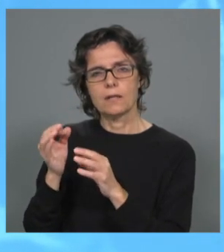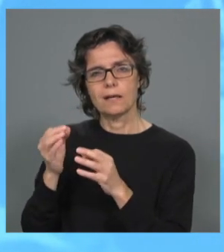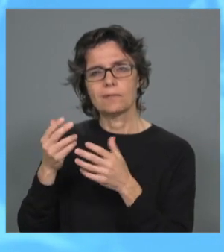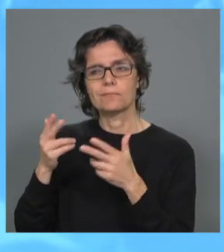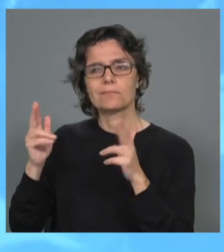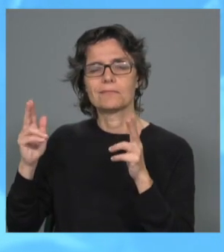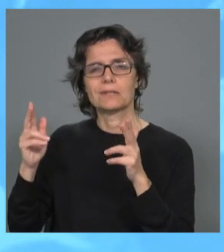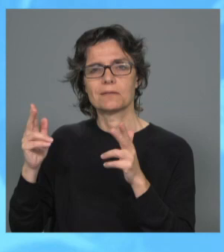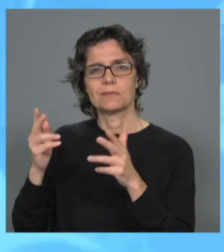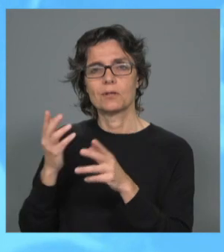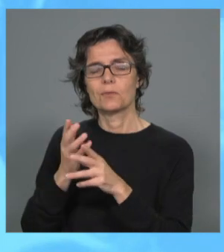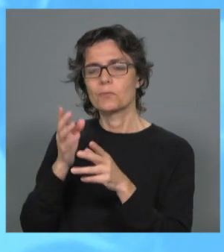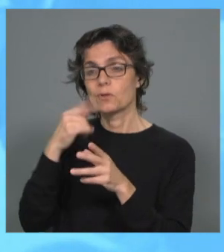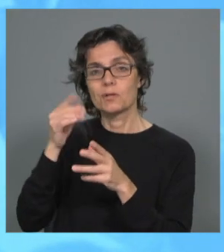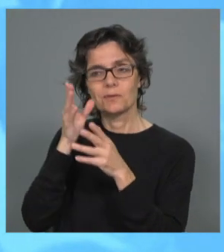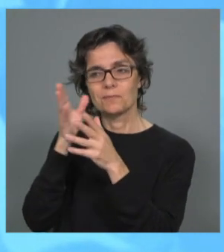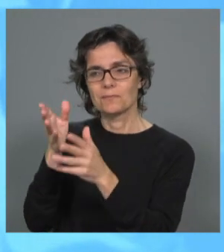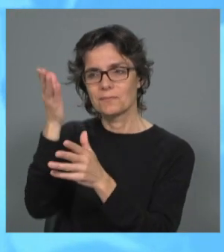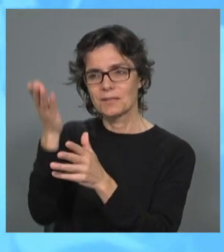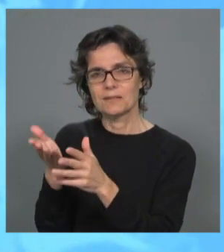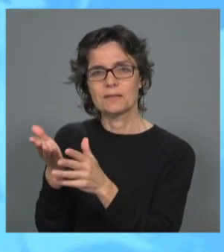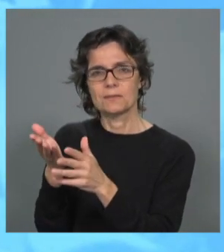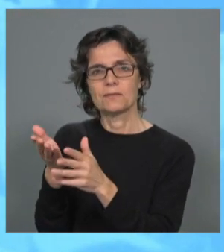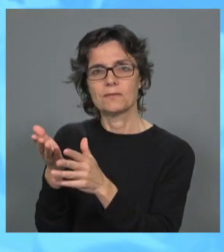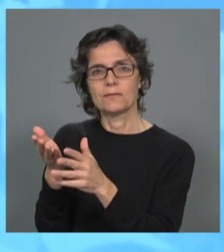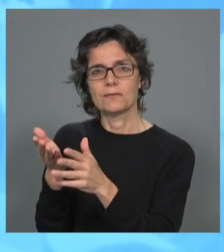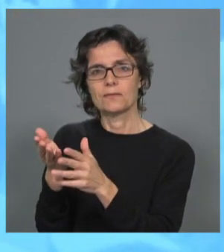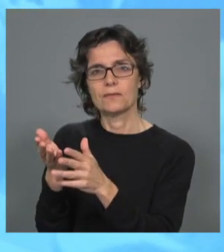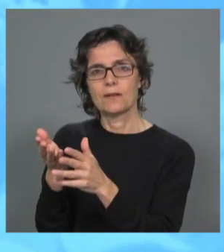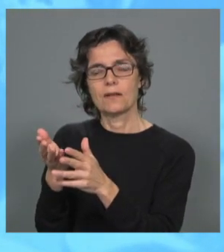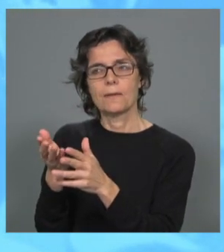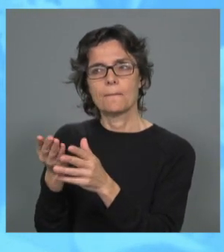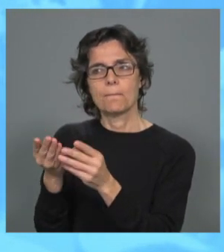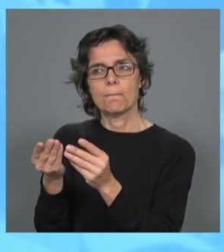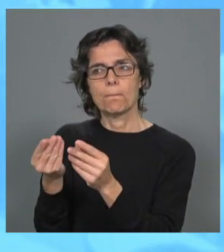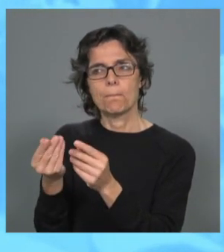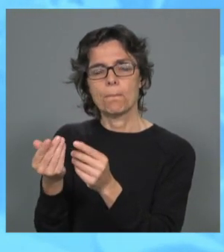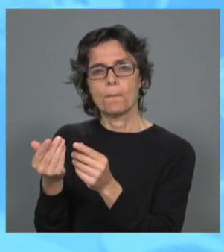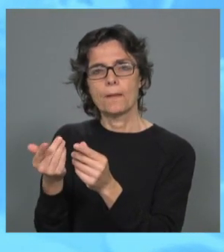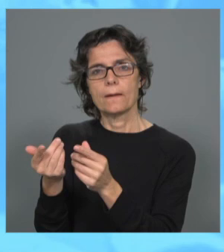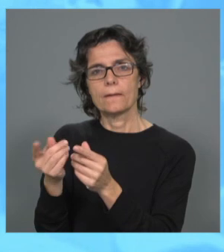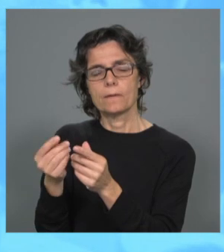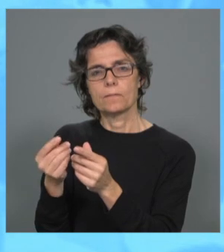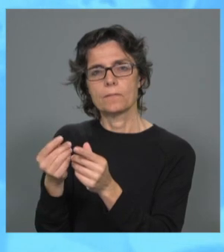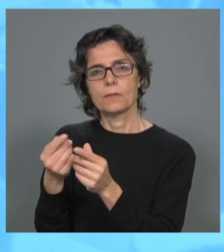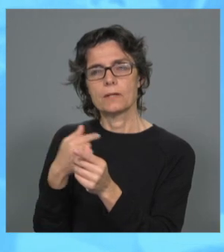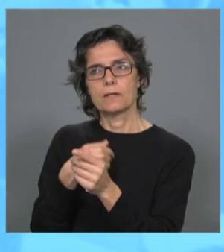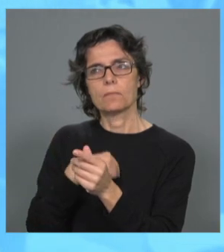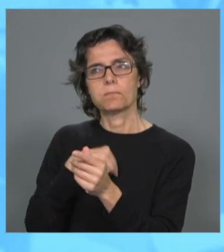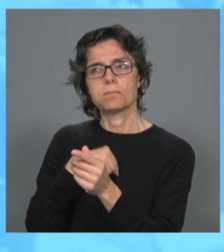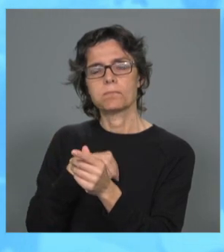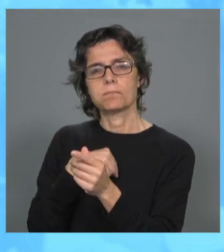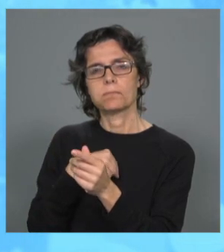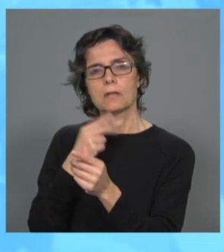estamos a fazer é mesmo só pela pessoa, e a viver na perspectiva, e depois a fazer uma experiência da nossa